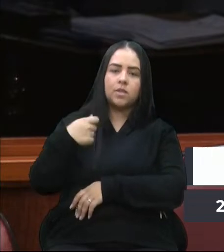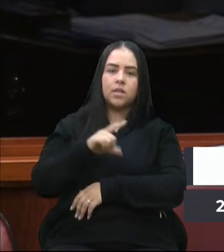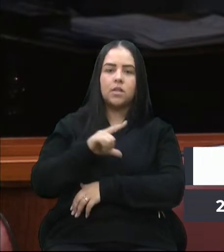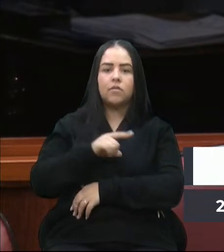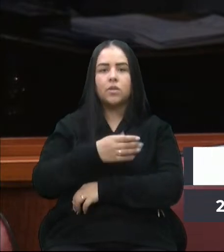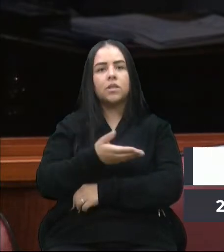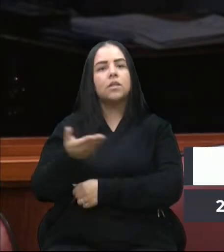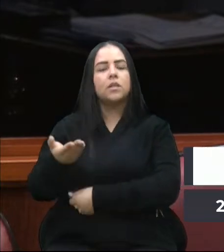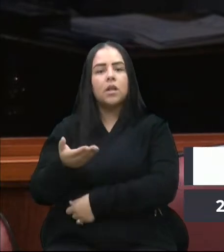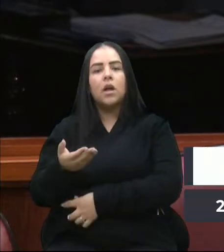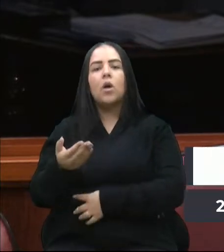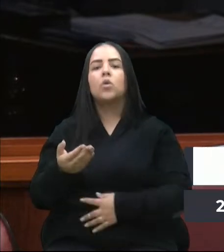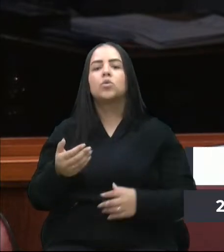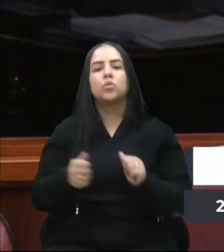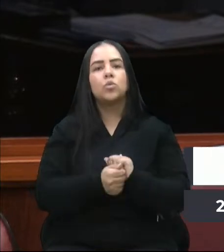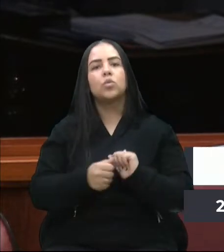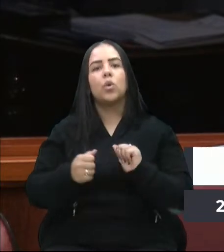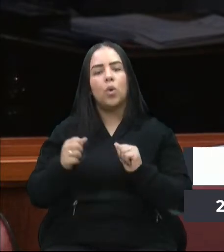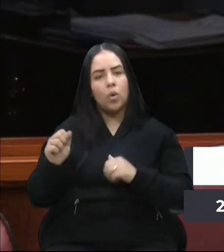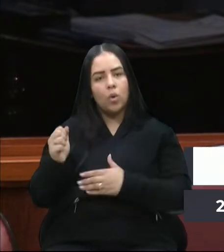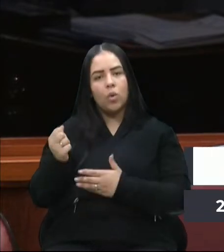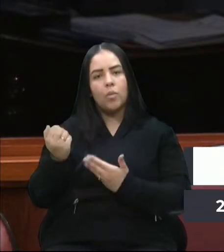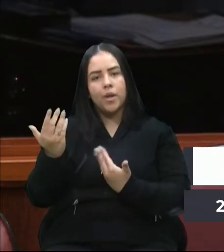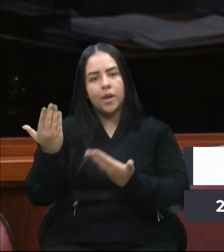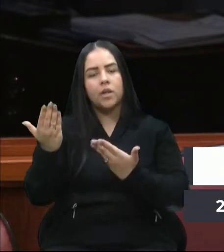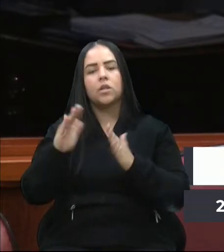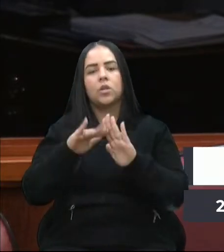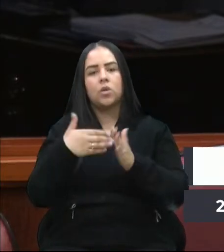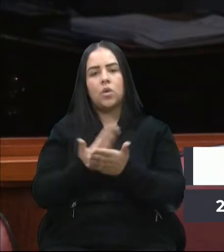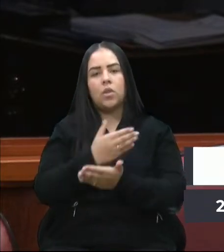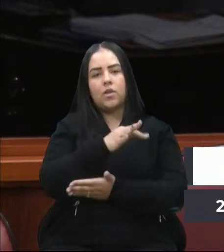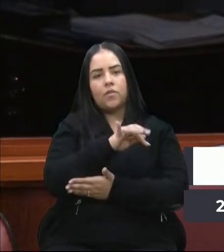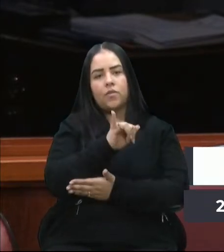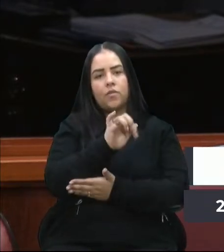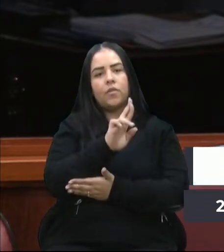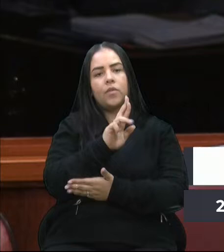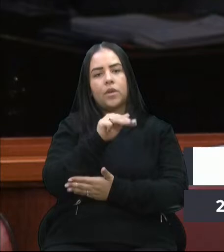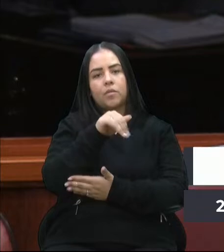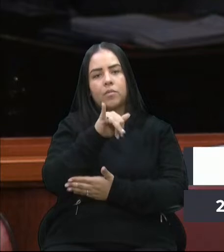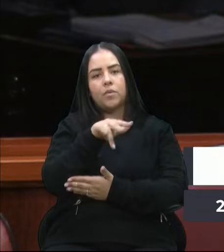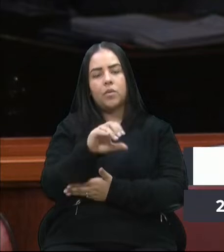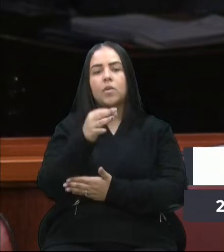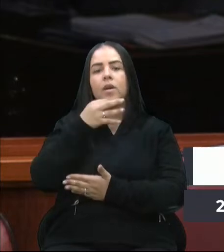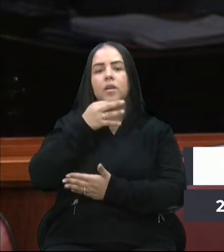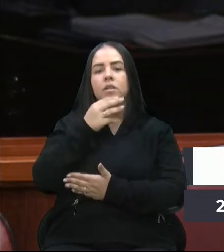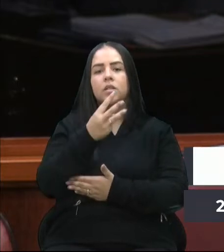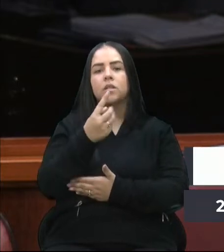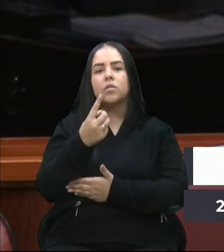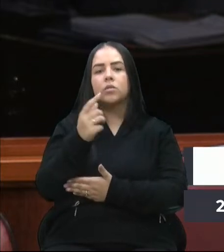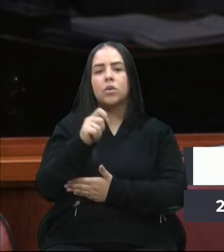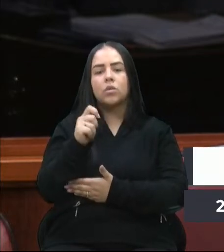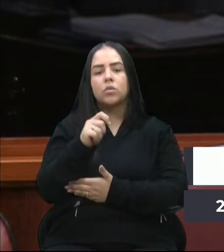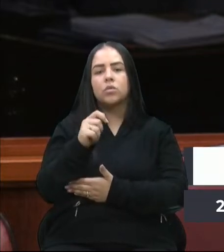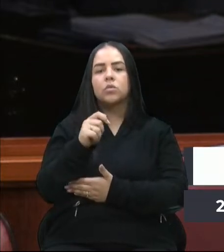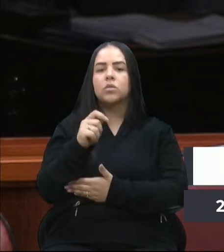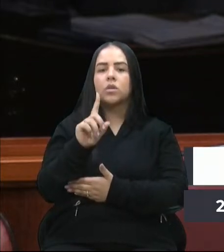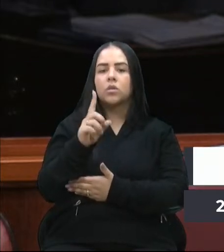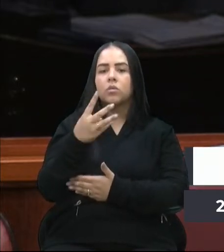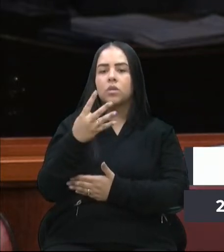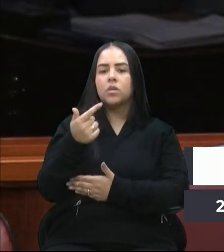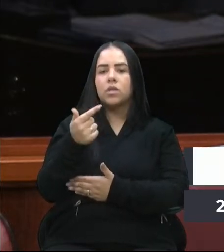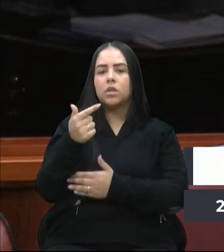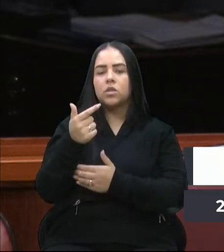prestar nossa homenagem à Escola Municipal de Ensino Fundamental Firmino Ferronato. Caxias do Sul, 31 de agosto, 147 da